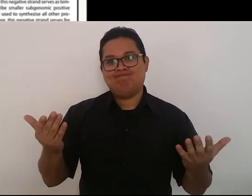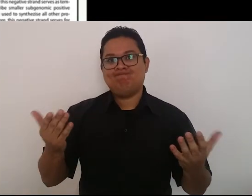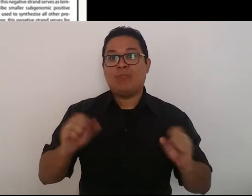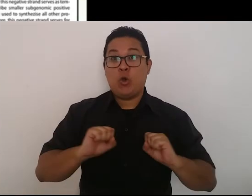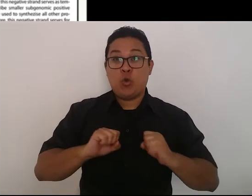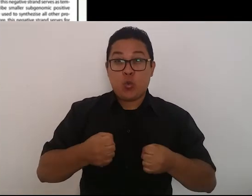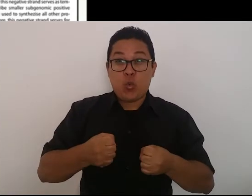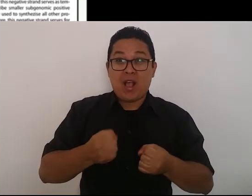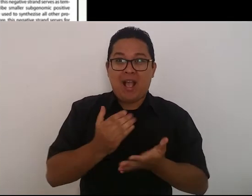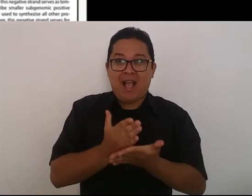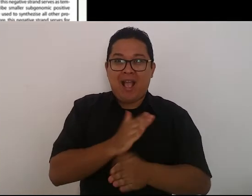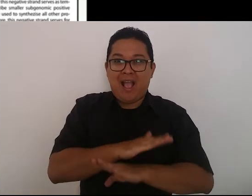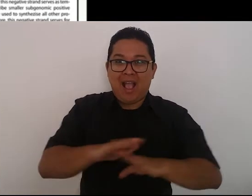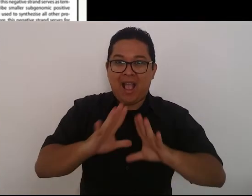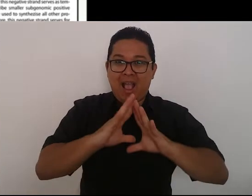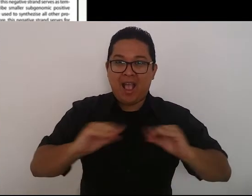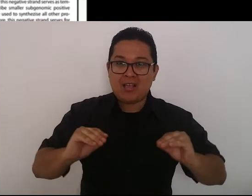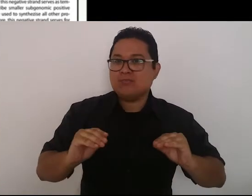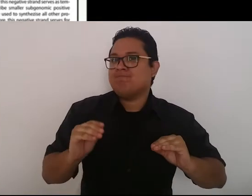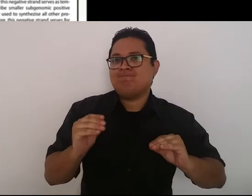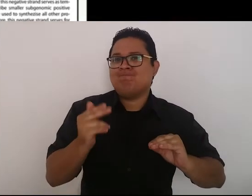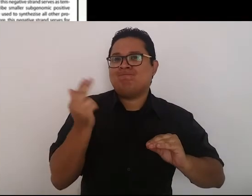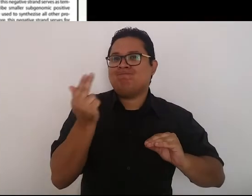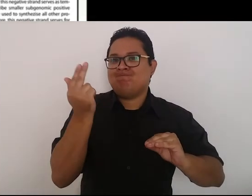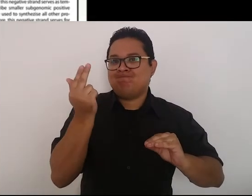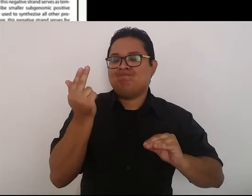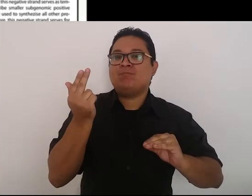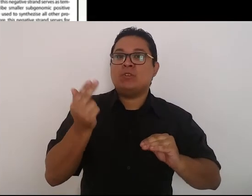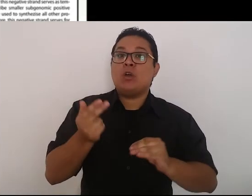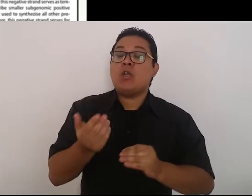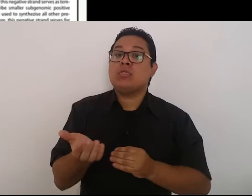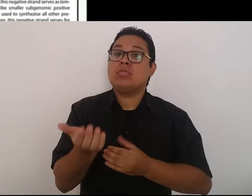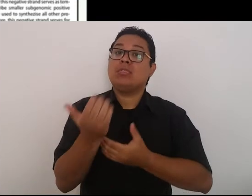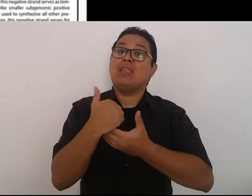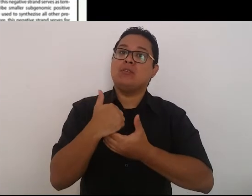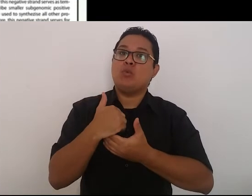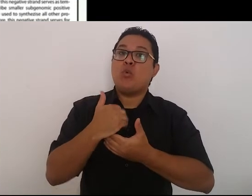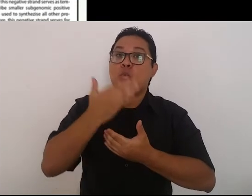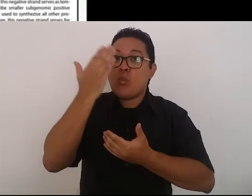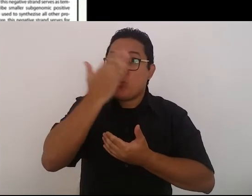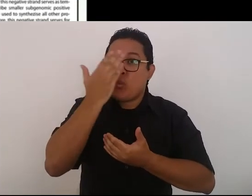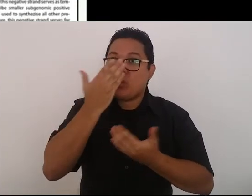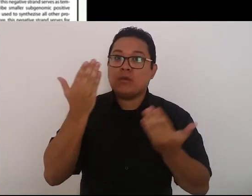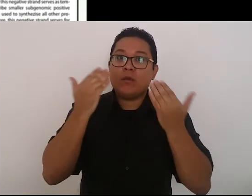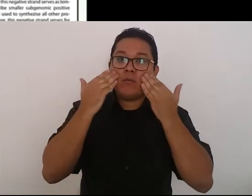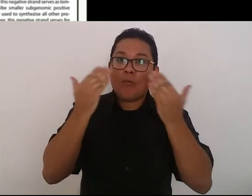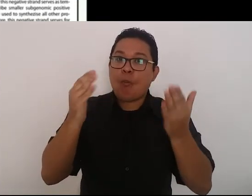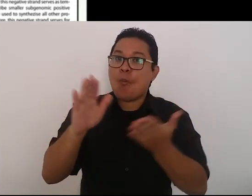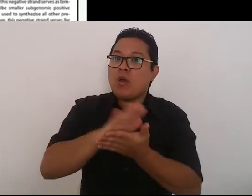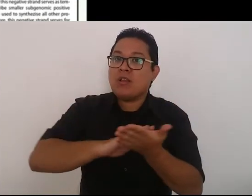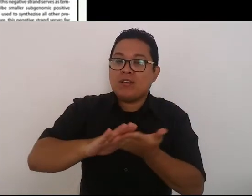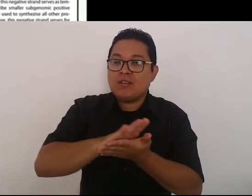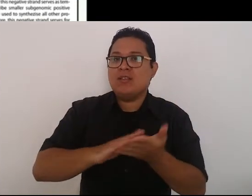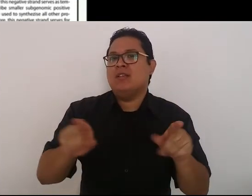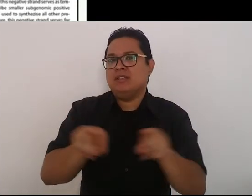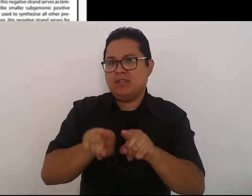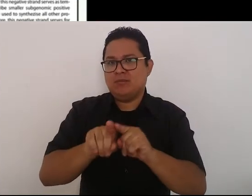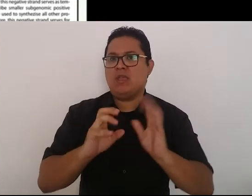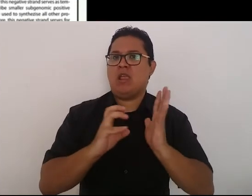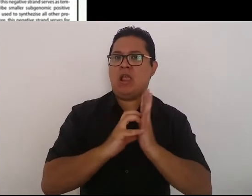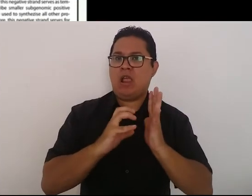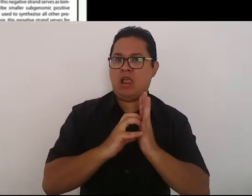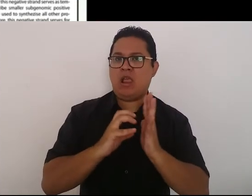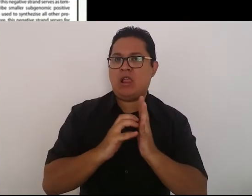para essas outras duas doenças. O que não é o caso do coronavírus ou da gripe. A gente pode pegar a